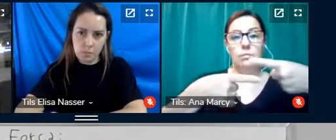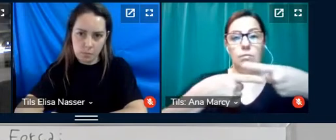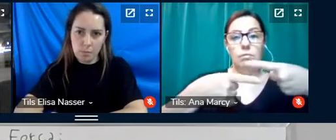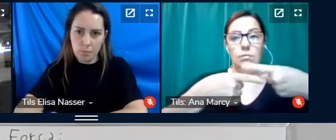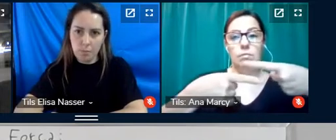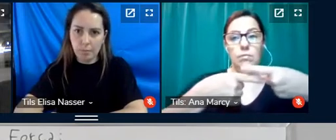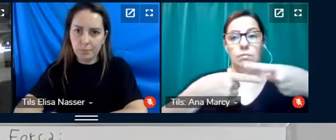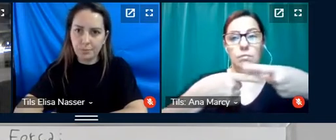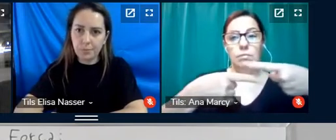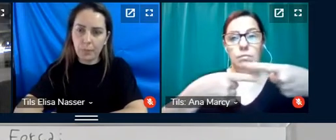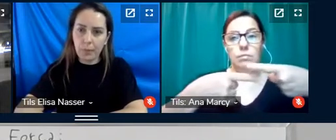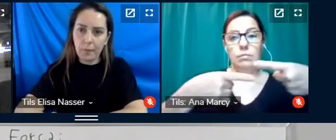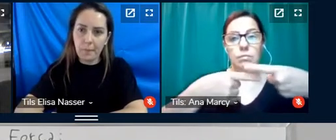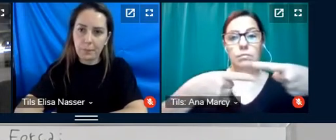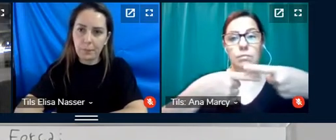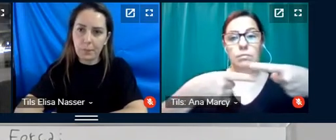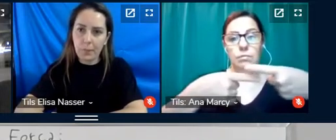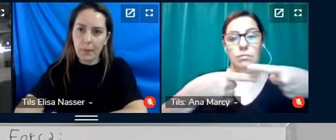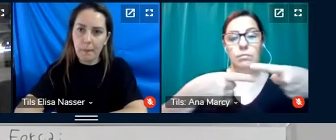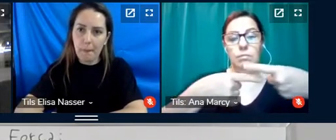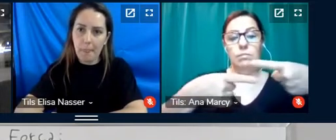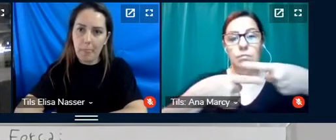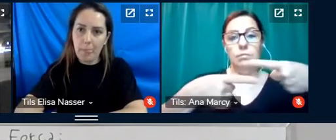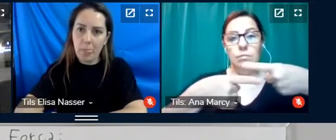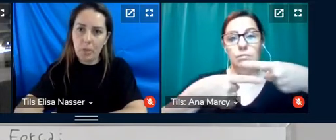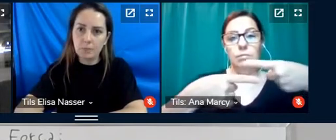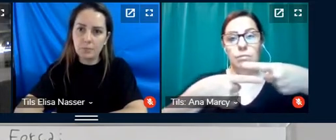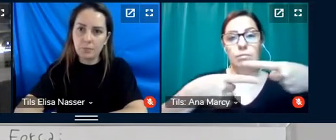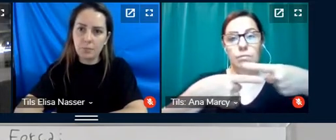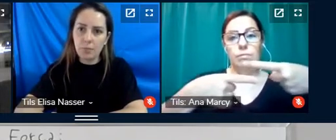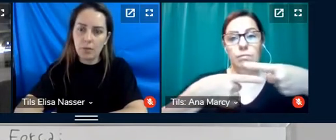numa intensidade igual, só que contrário, né,